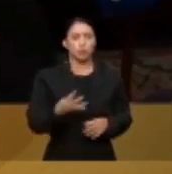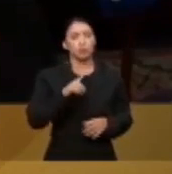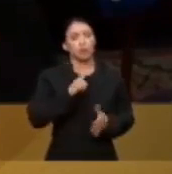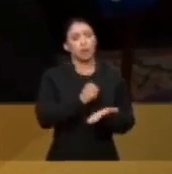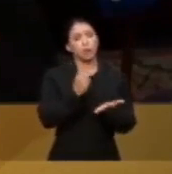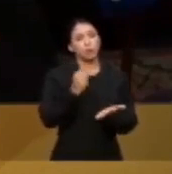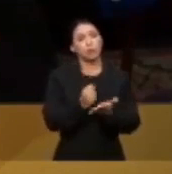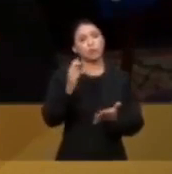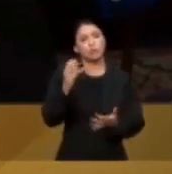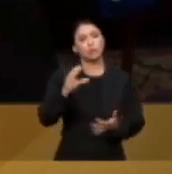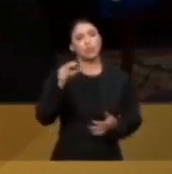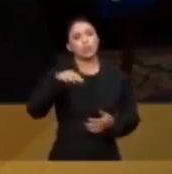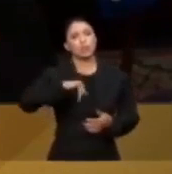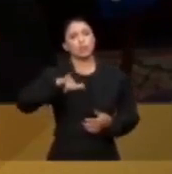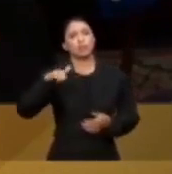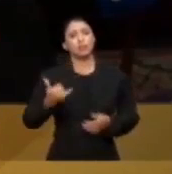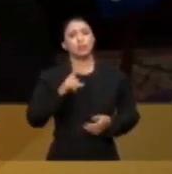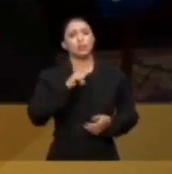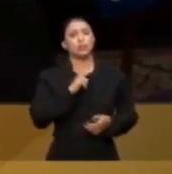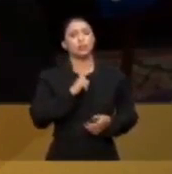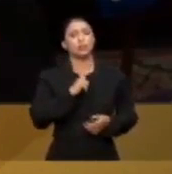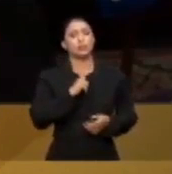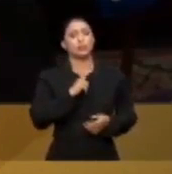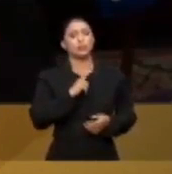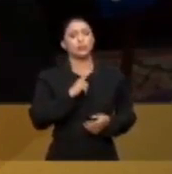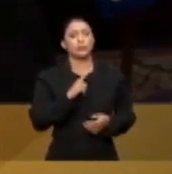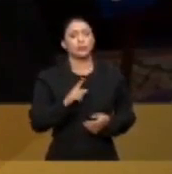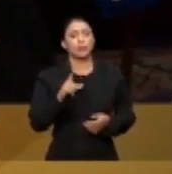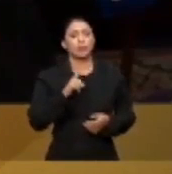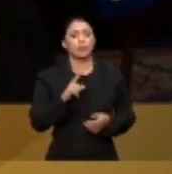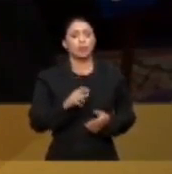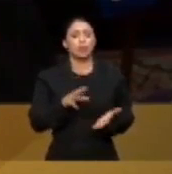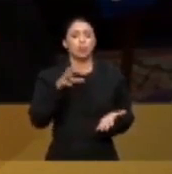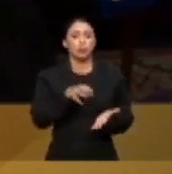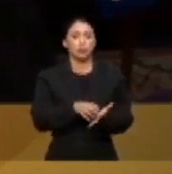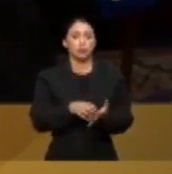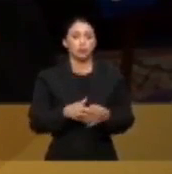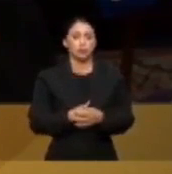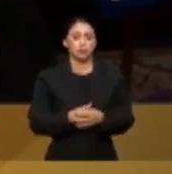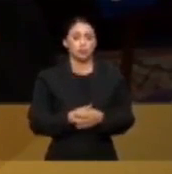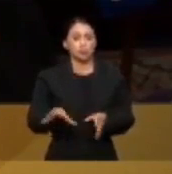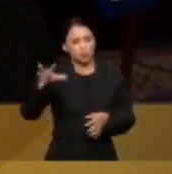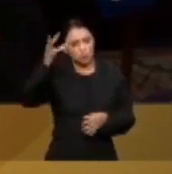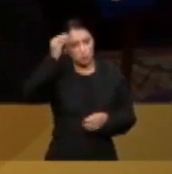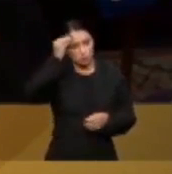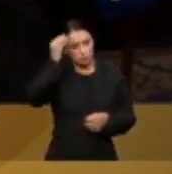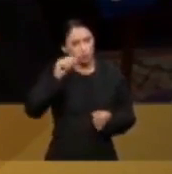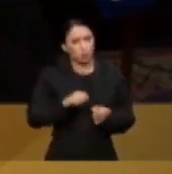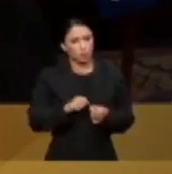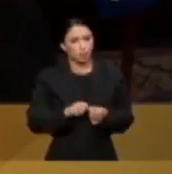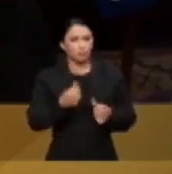do Conselho Nacional de Justiça seria restrita aos jurídicos em que o CNJ figure como órgão coator. Esse entendimento, porém,